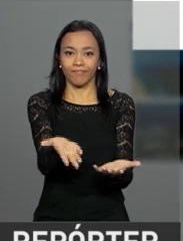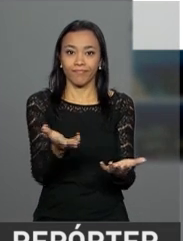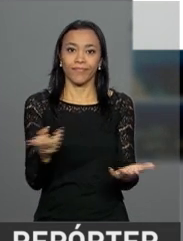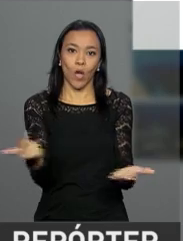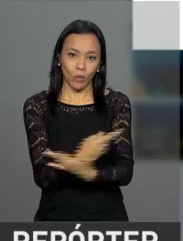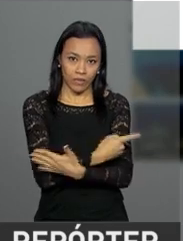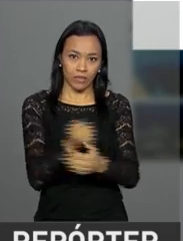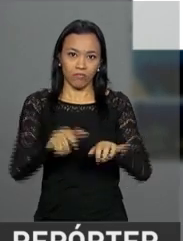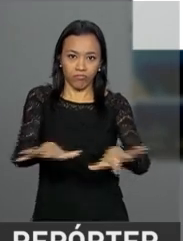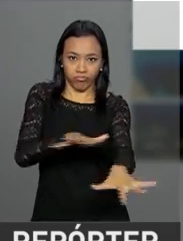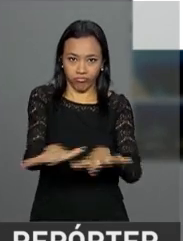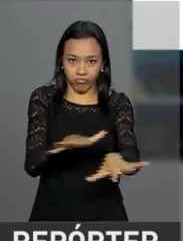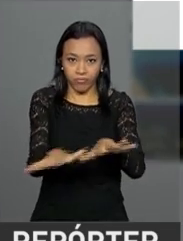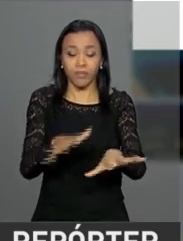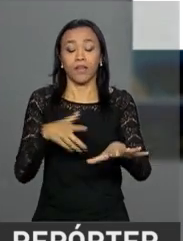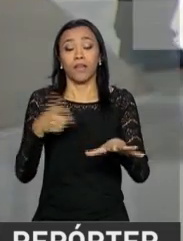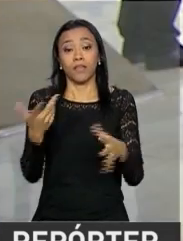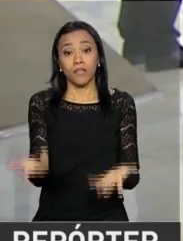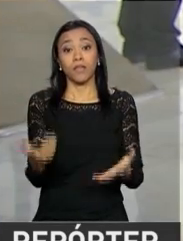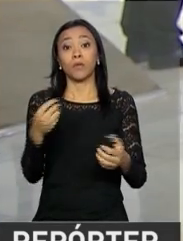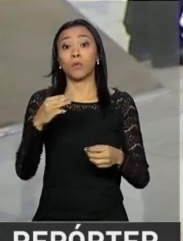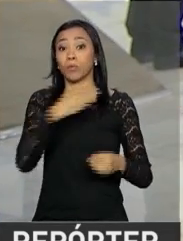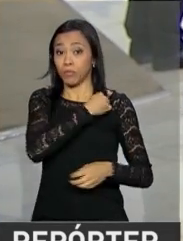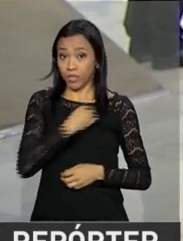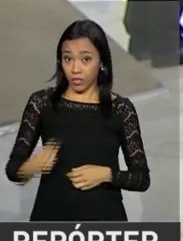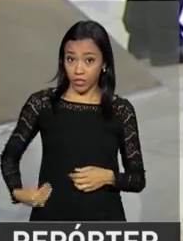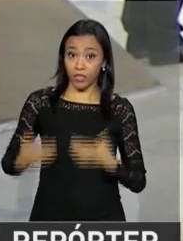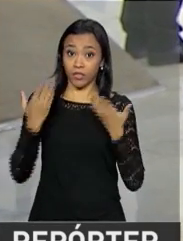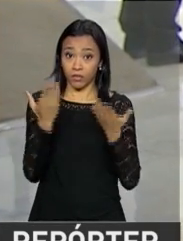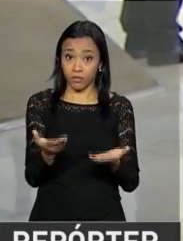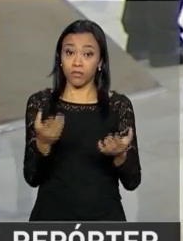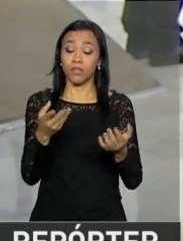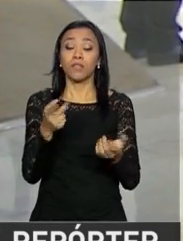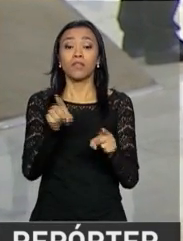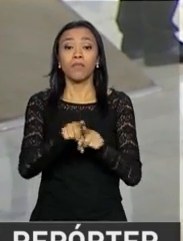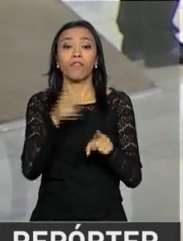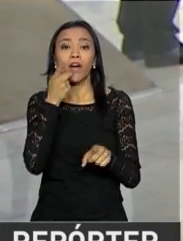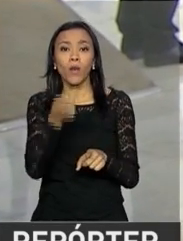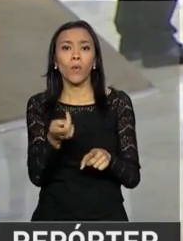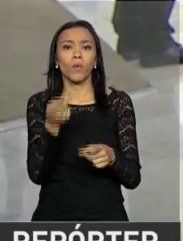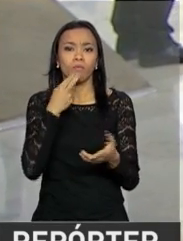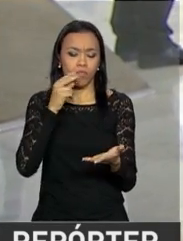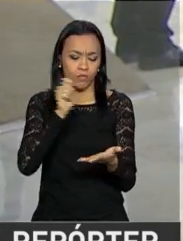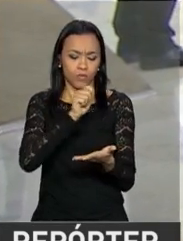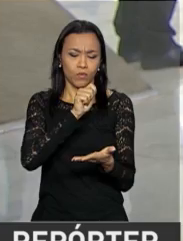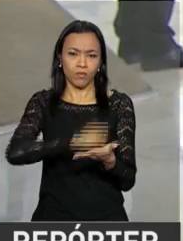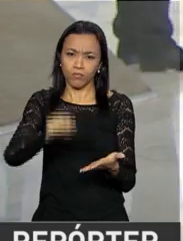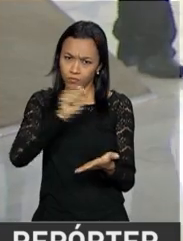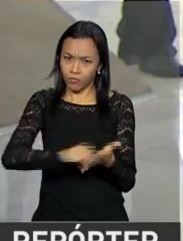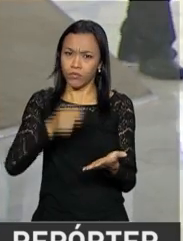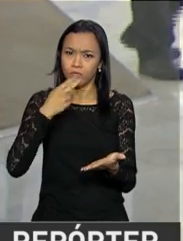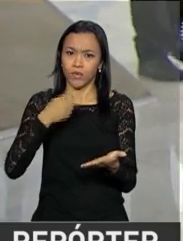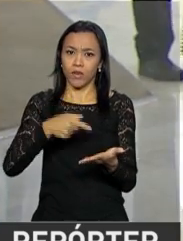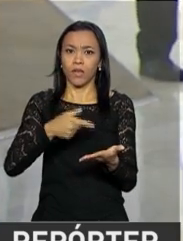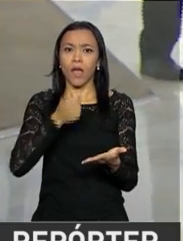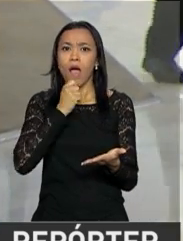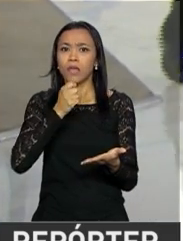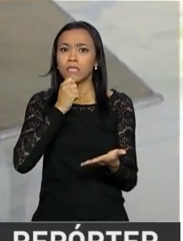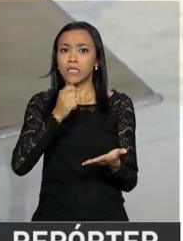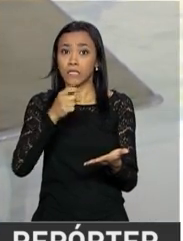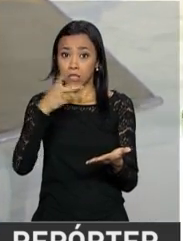das Relações Exteriores do Brasil também emitiu uma nota em que ele informa que até agora não há registros de vítimas